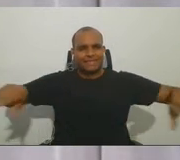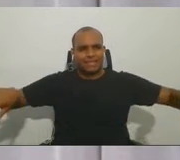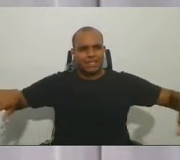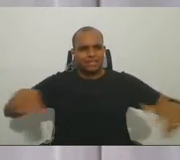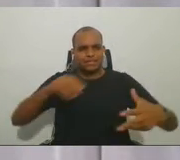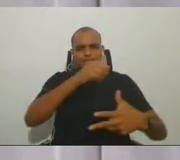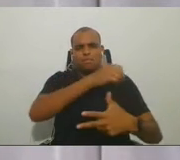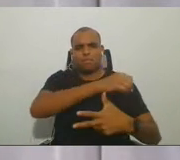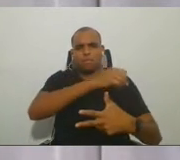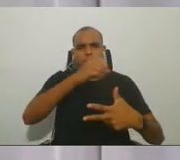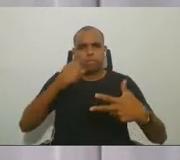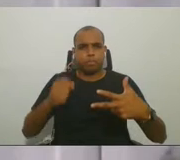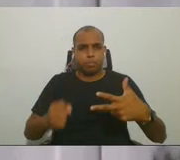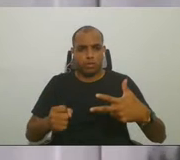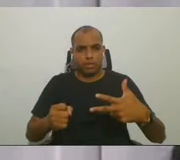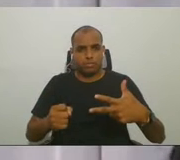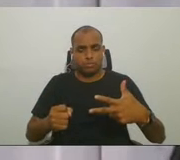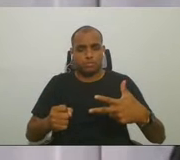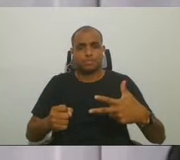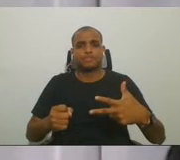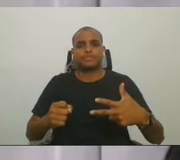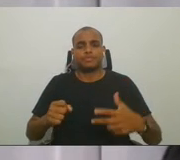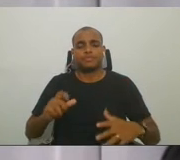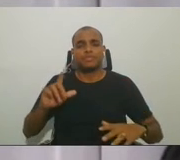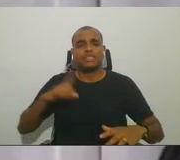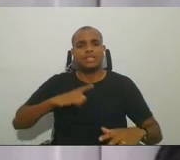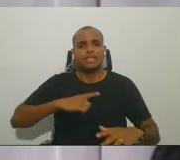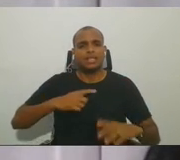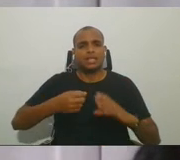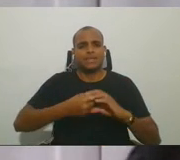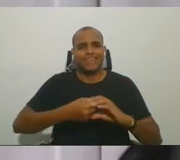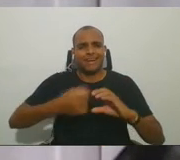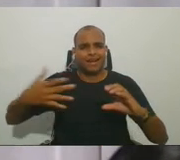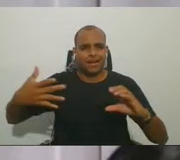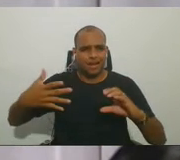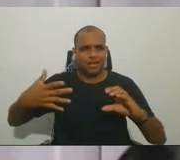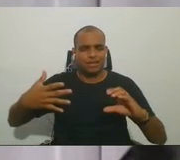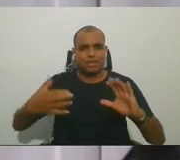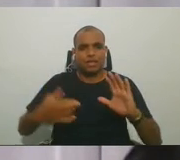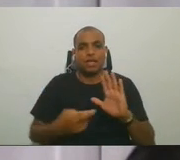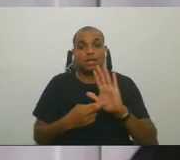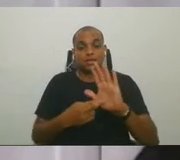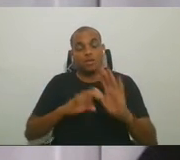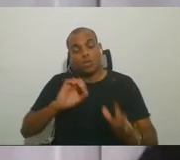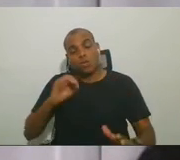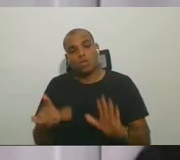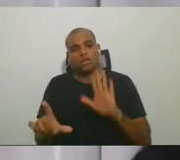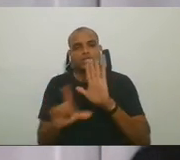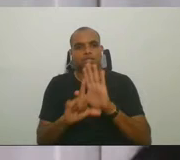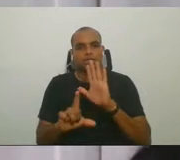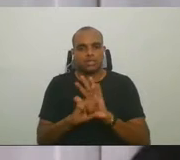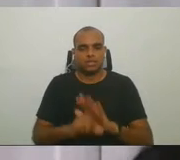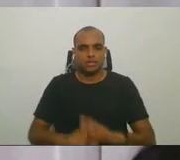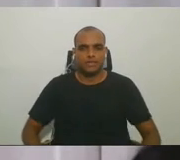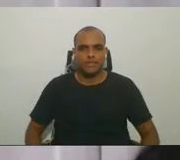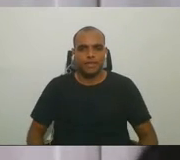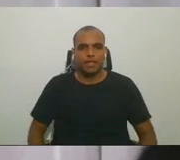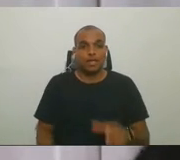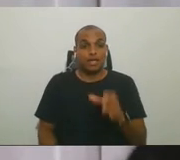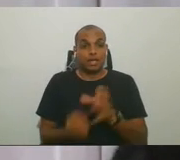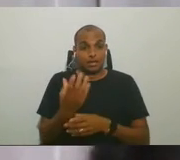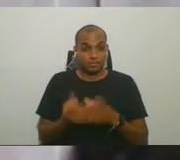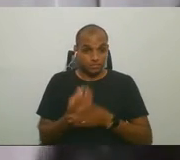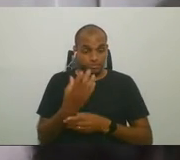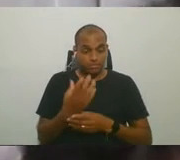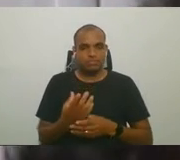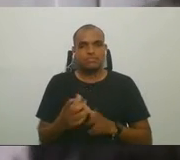público, já seja de caráter representativo ou legislação. Implementar medidas para abordar